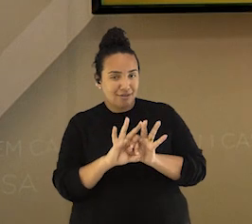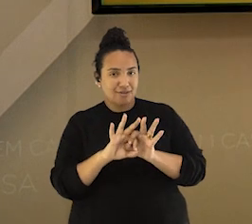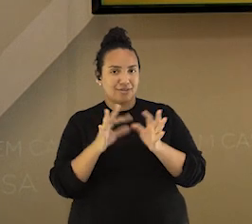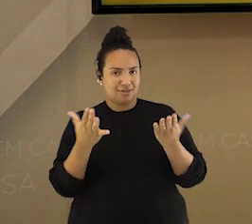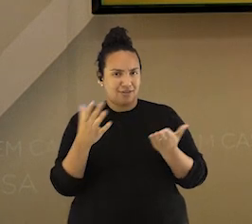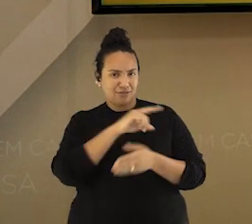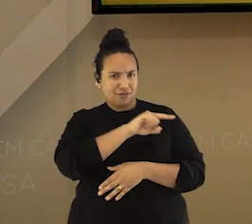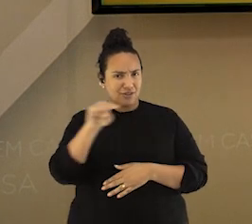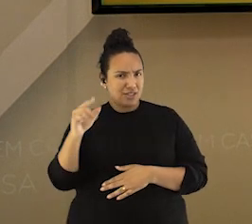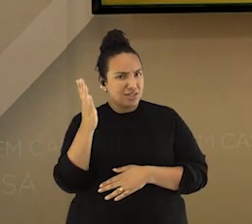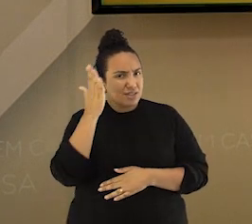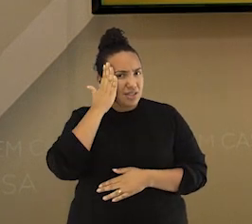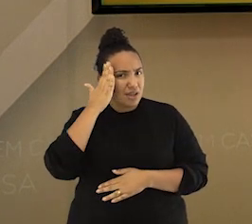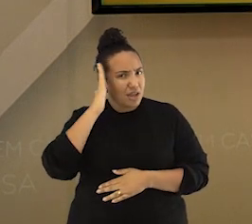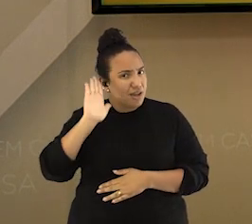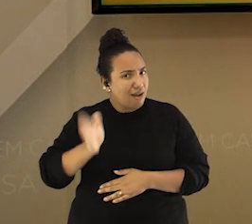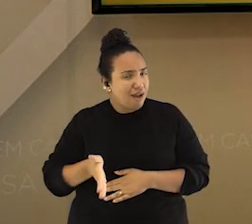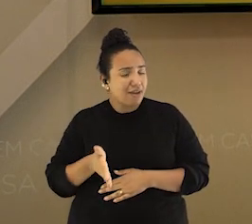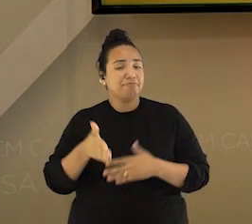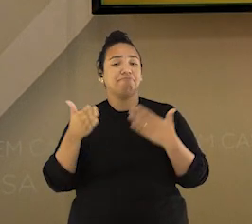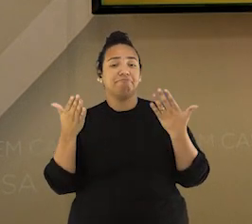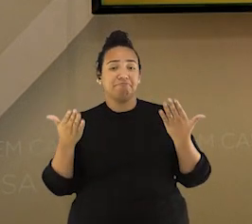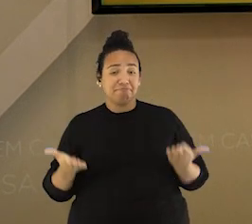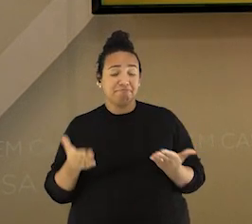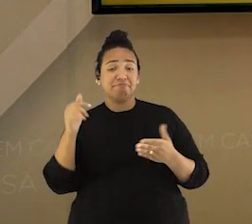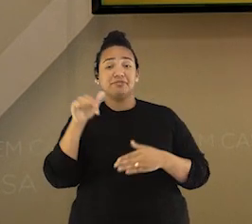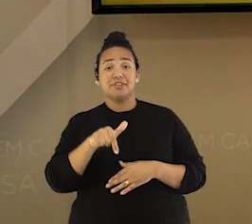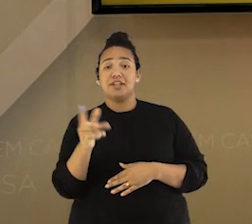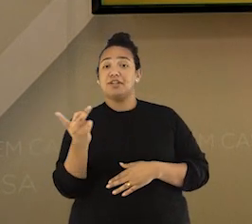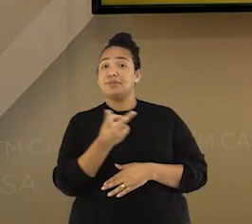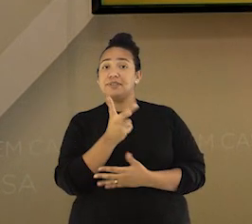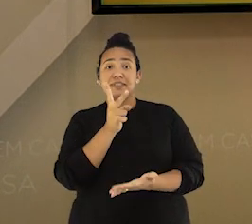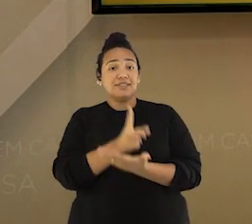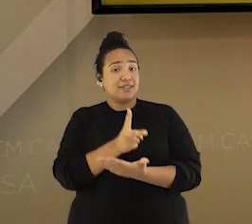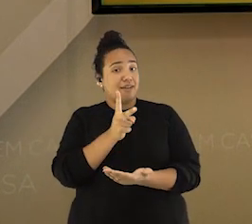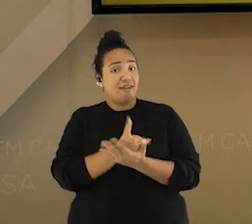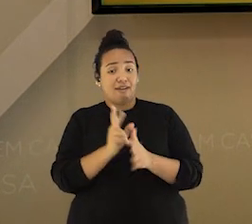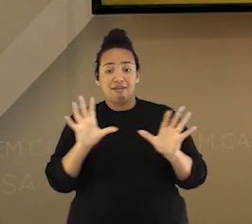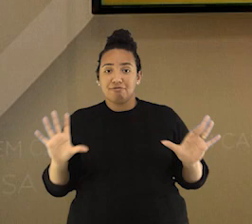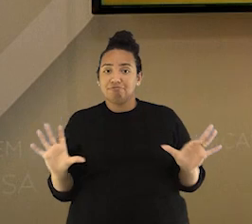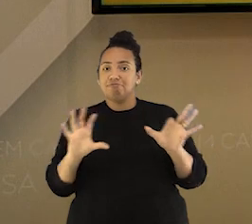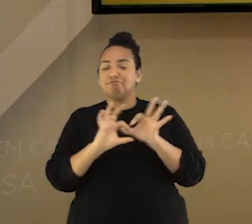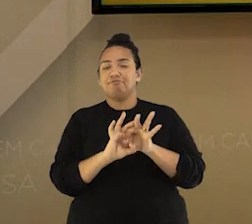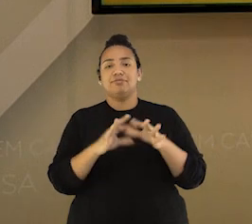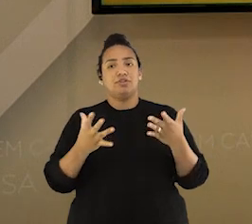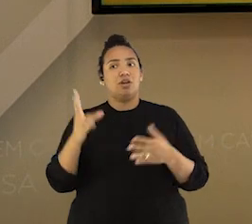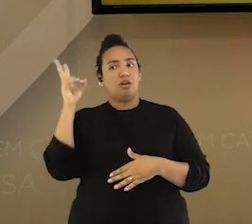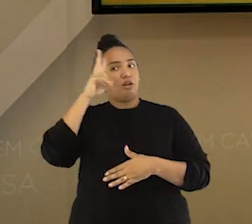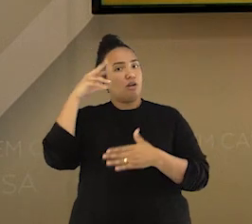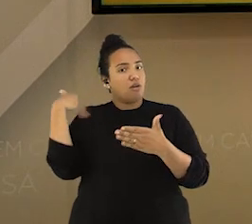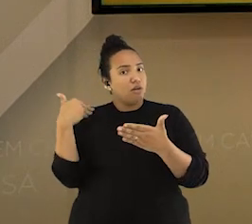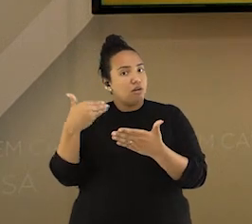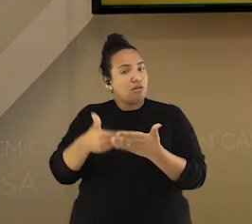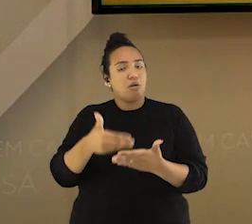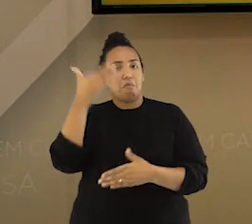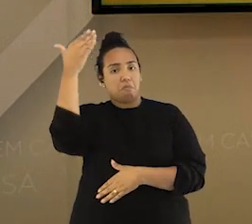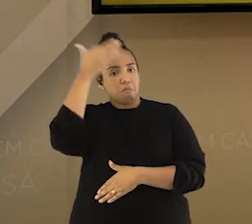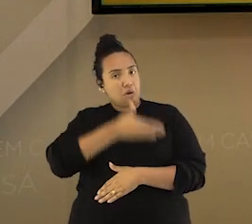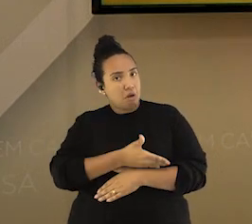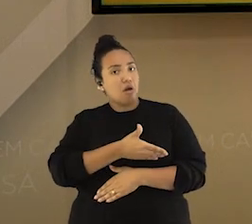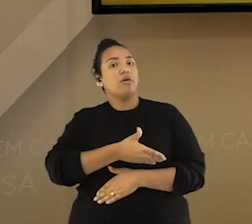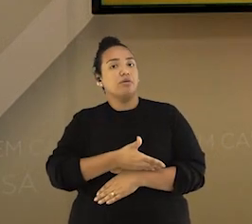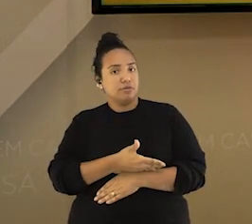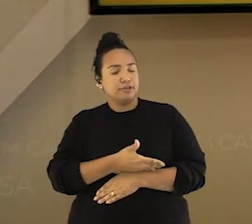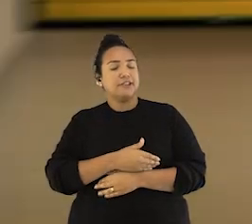informação? É claro, elas sempre estiveram juntinhas. A história está aí para provar e comprovar isso